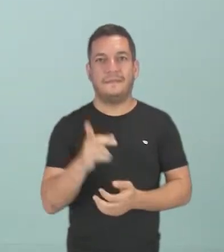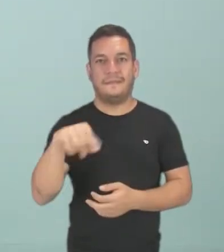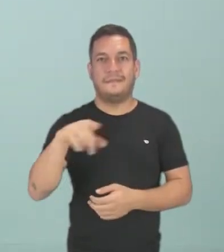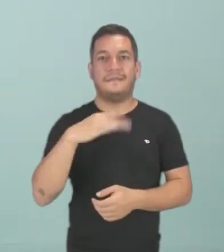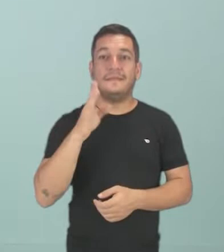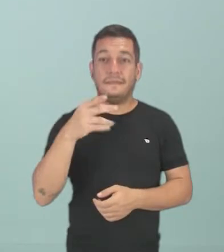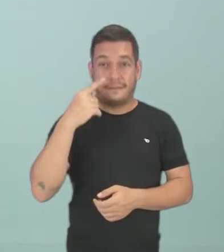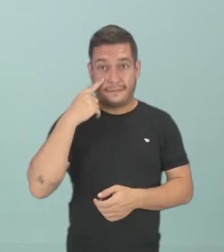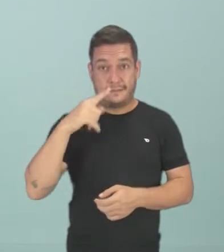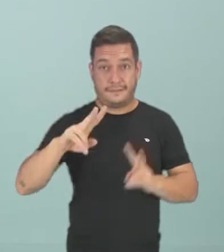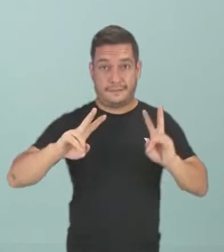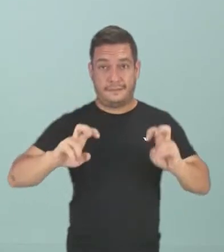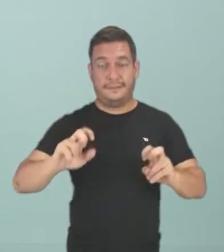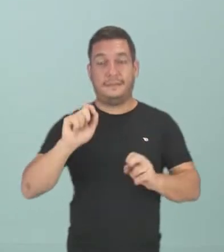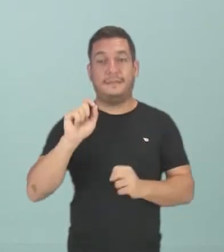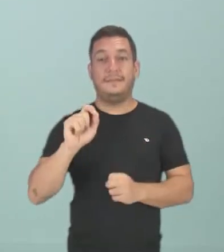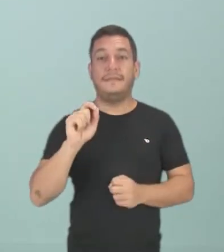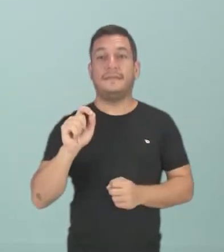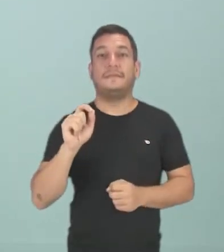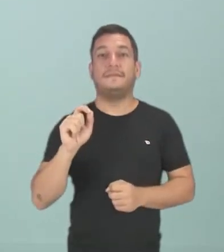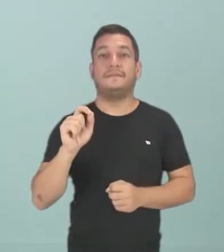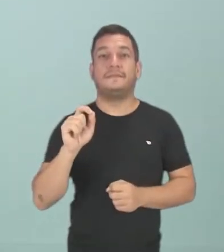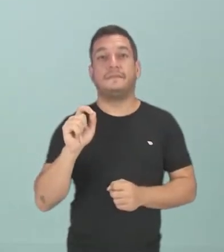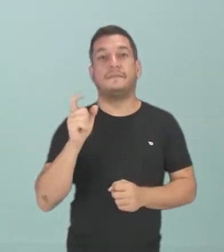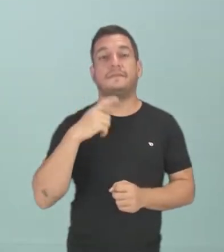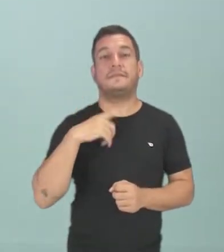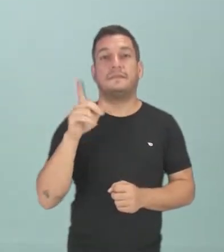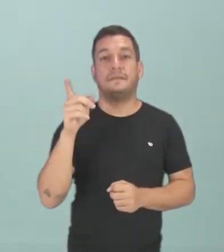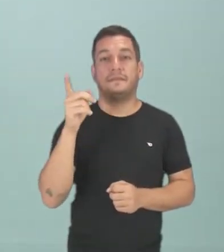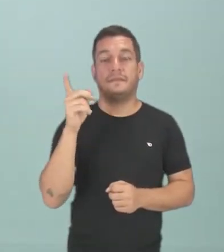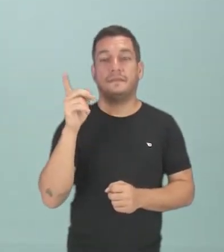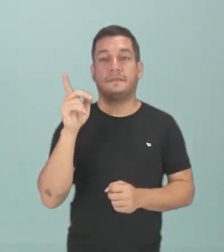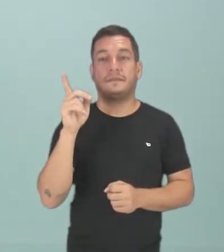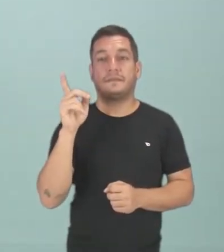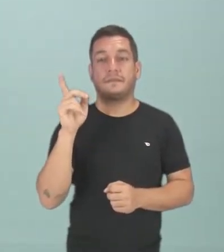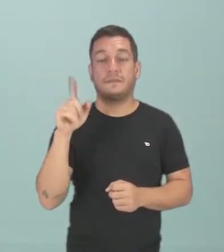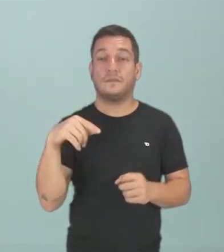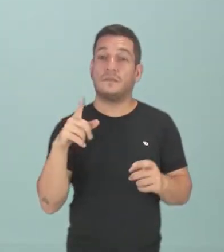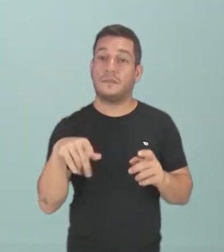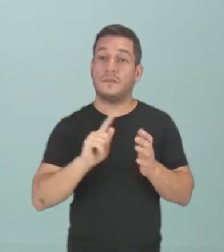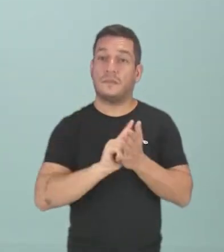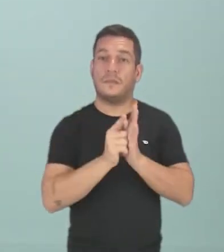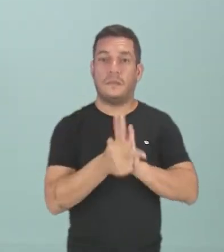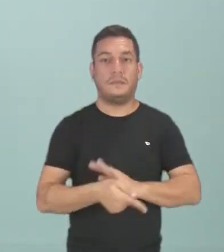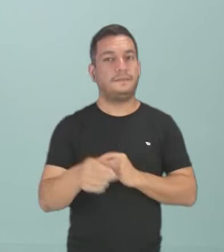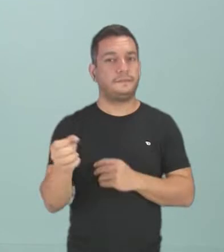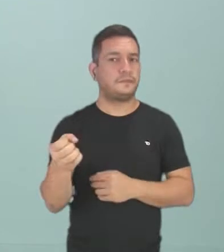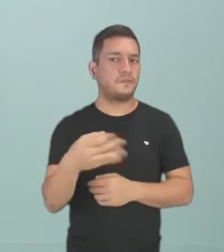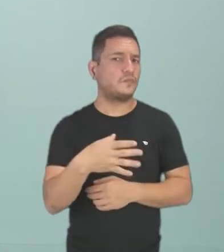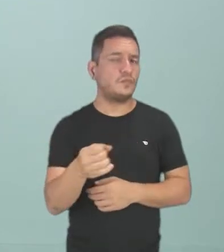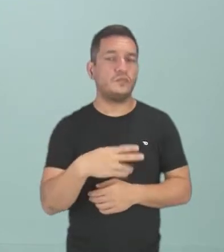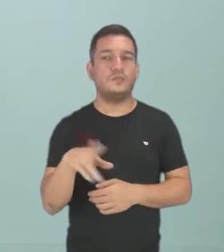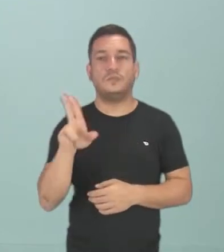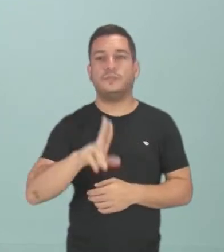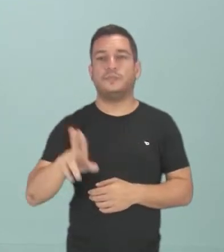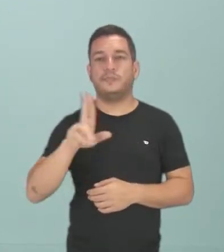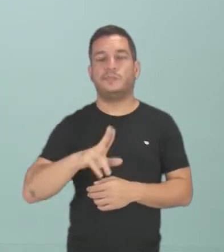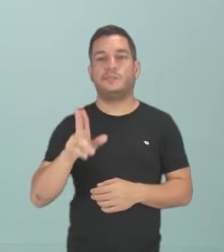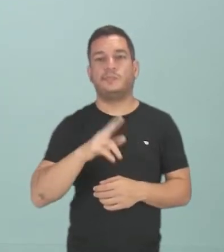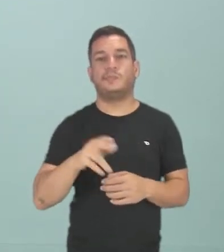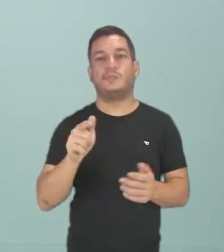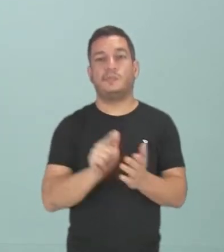vocês já ouviram falar nesse gênero textual, até porque não é um gênero tão novo, muito utilizado no